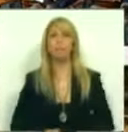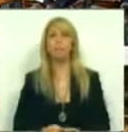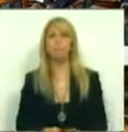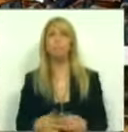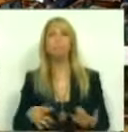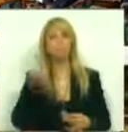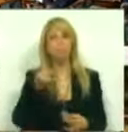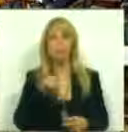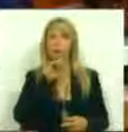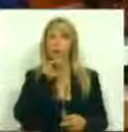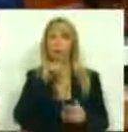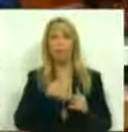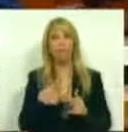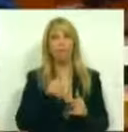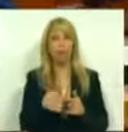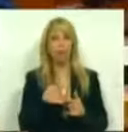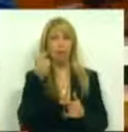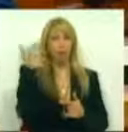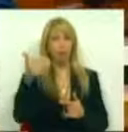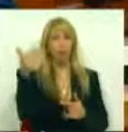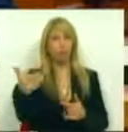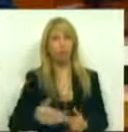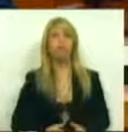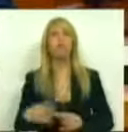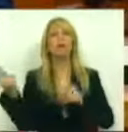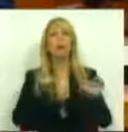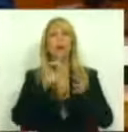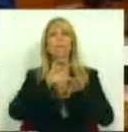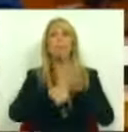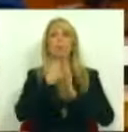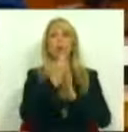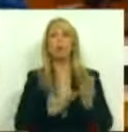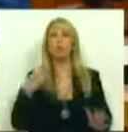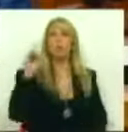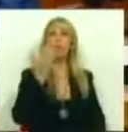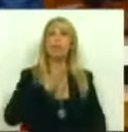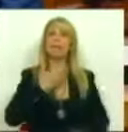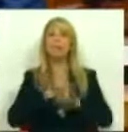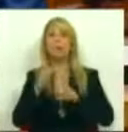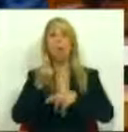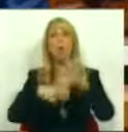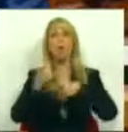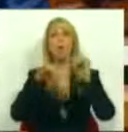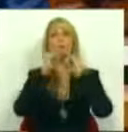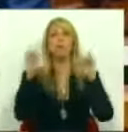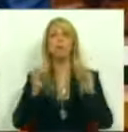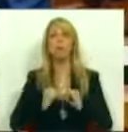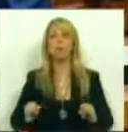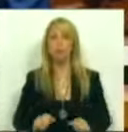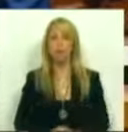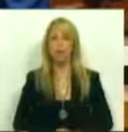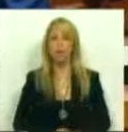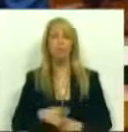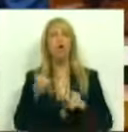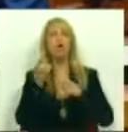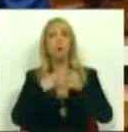ter também a oportunidade, num futuro próximo, de debater um projeto de resolução do PSD sobre o comércio internacional.